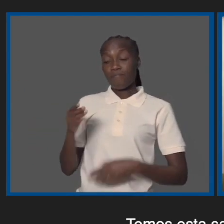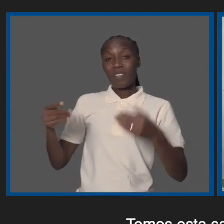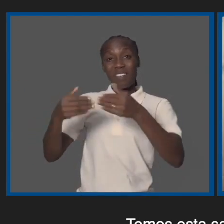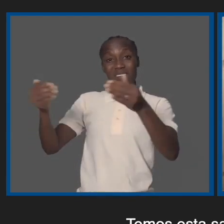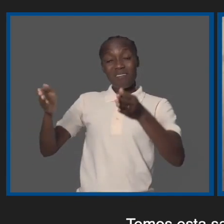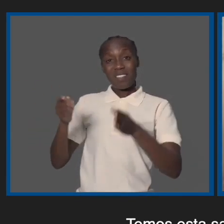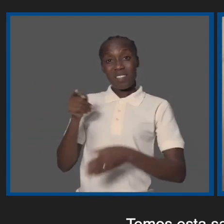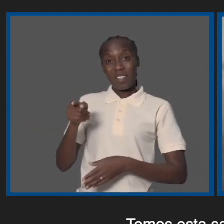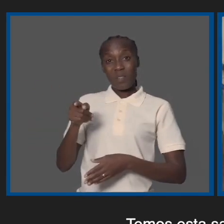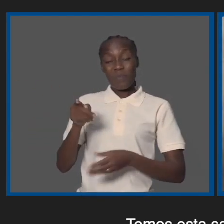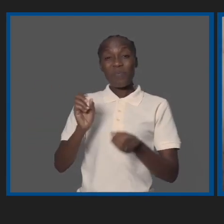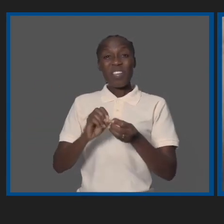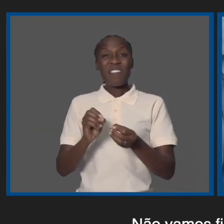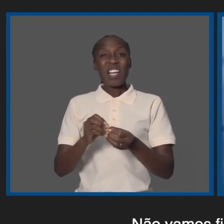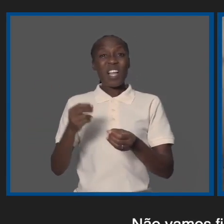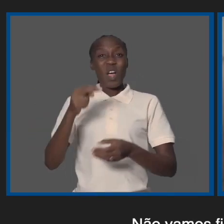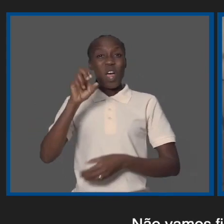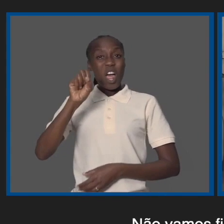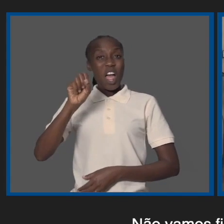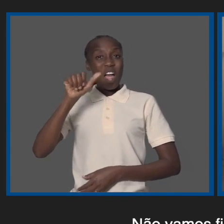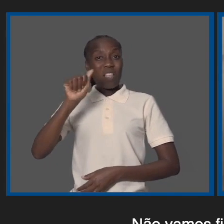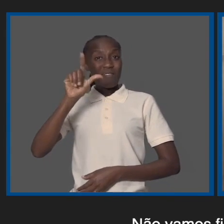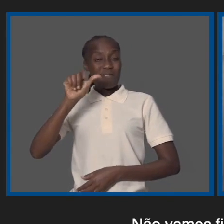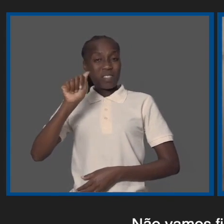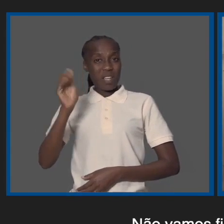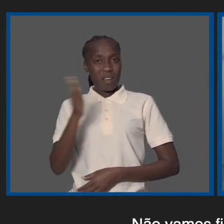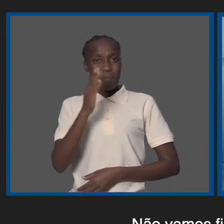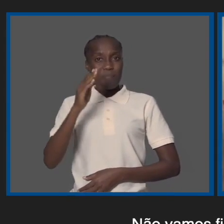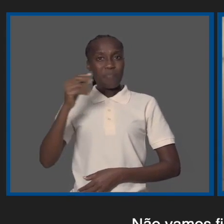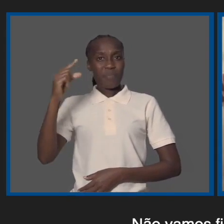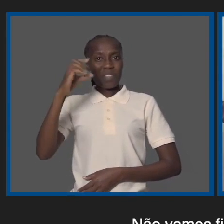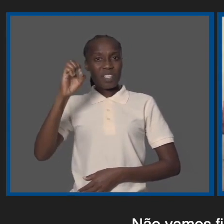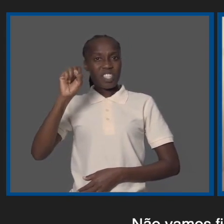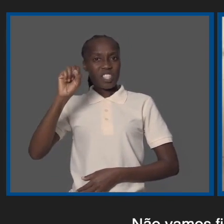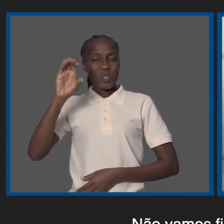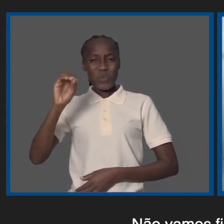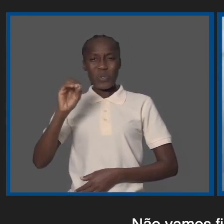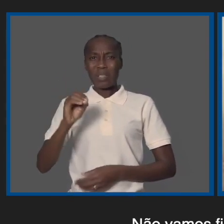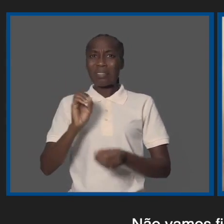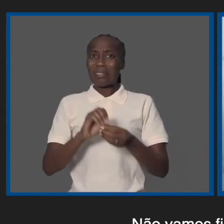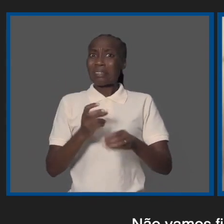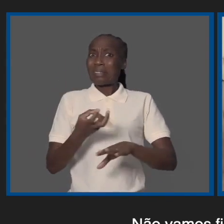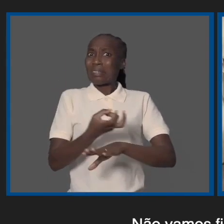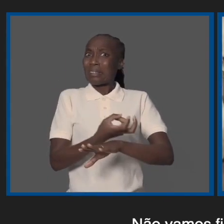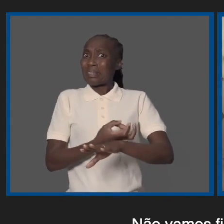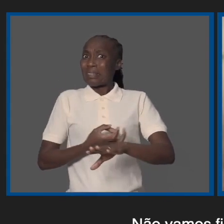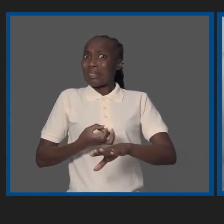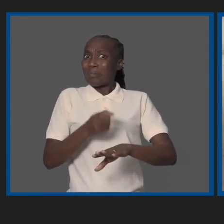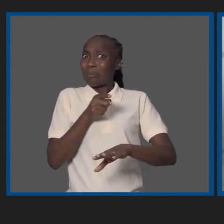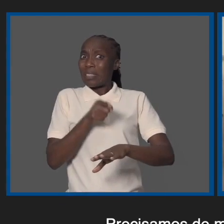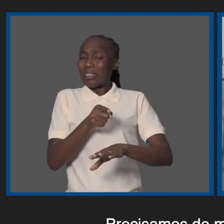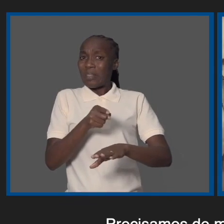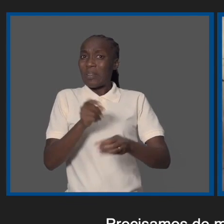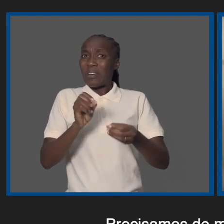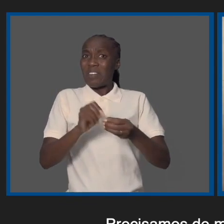sala de gesso. Sala de gesso. Vamos ficar muito tempo. Como conseguem ver, é muito poluído. Usamos gesso em pó.